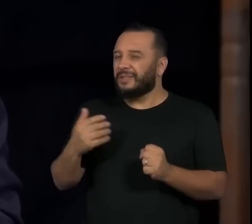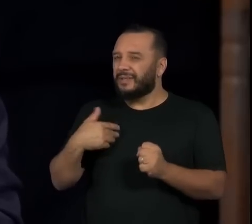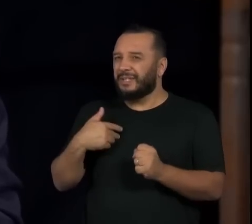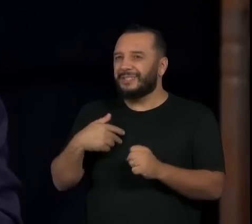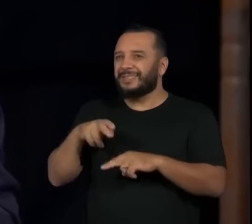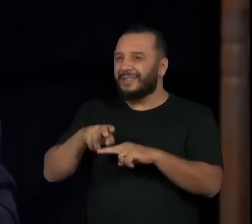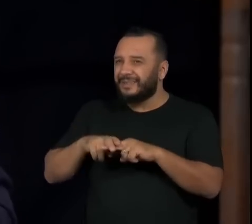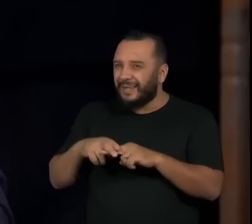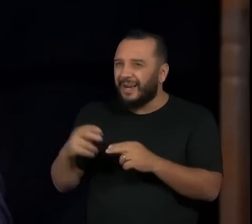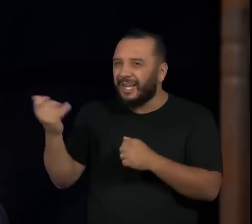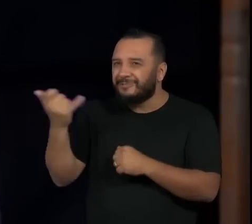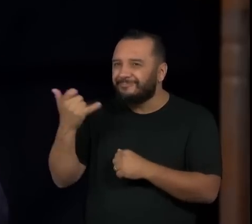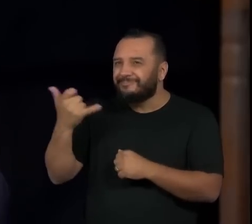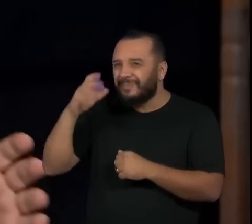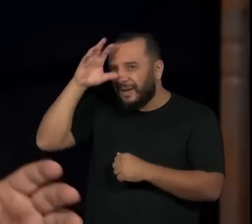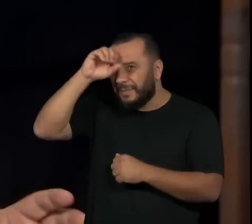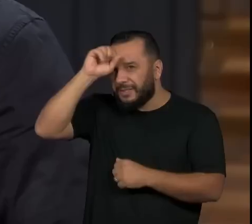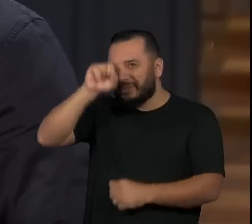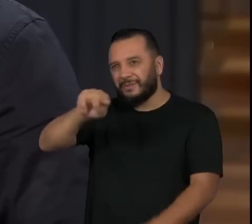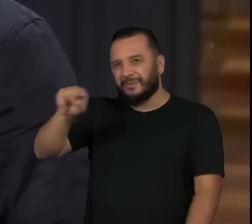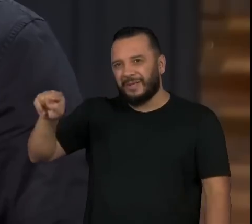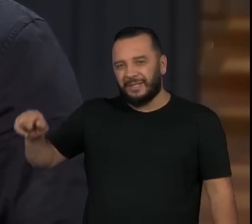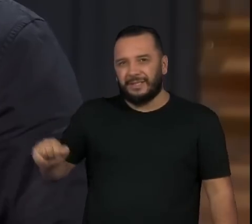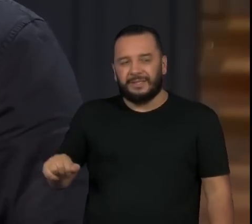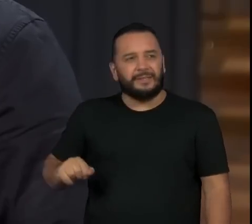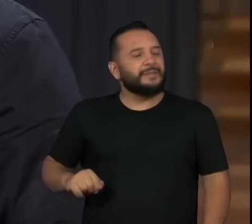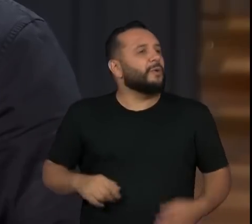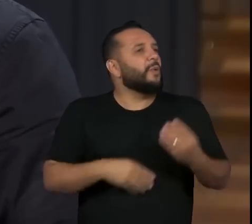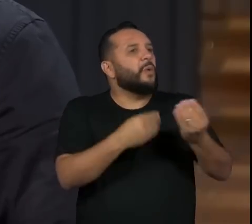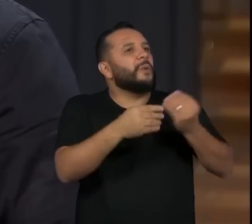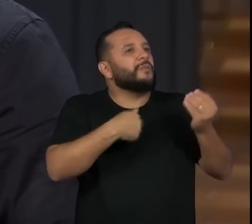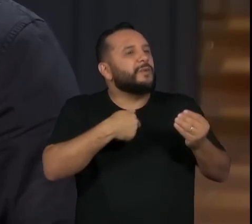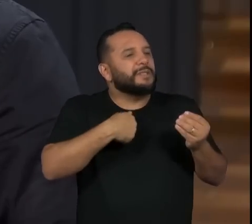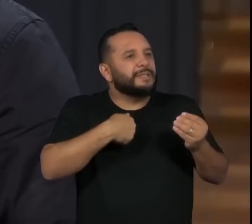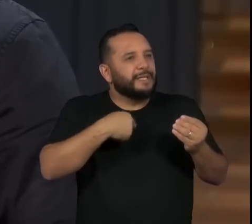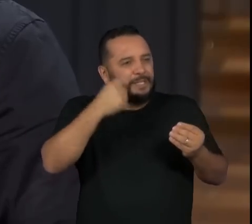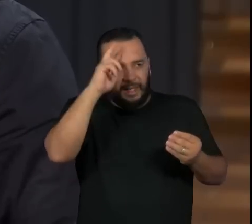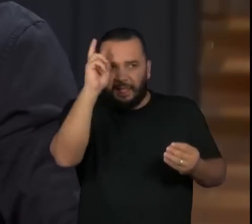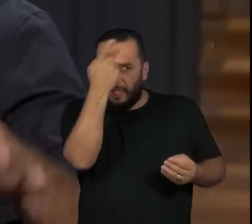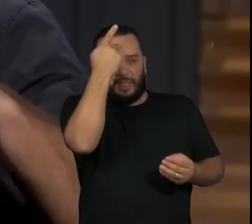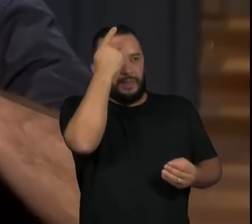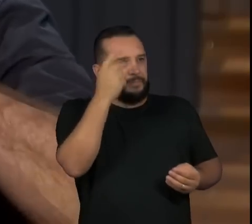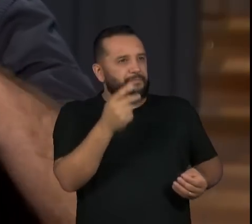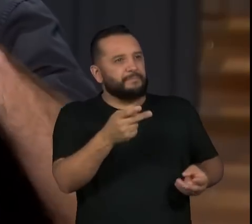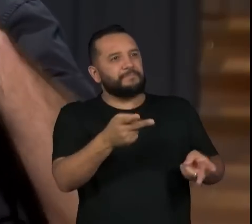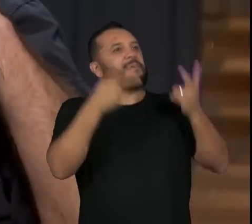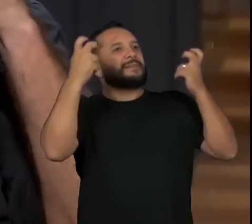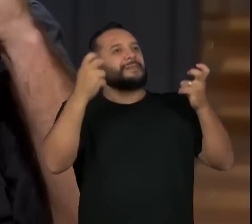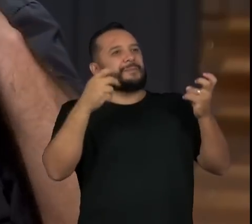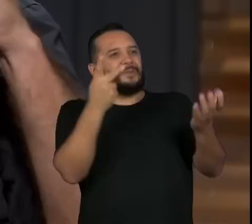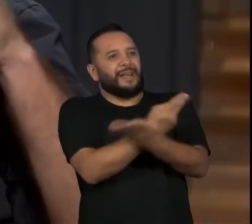ajudou a enxergar isso? Putz, eu acho que uma sequência de eventos